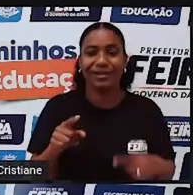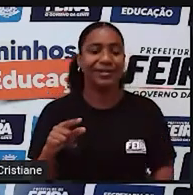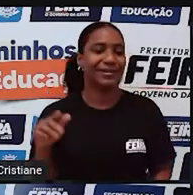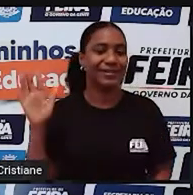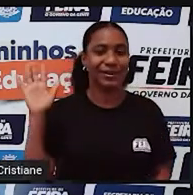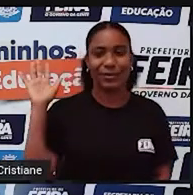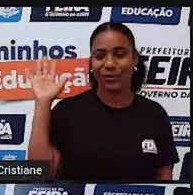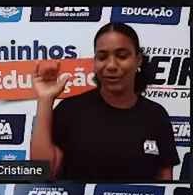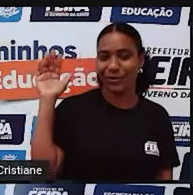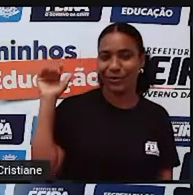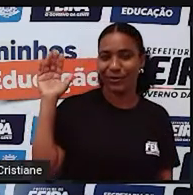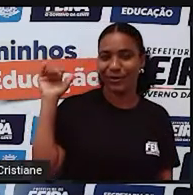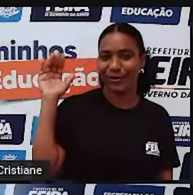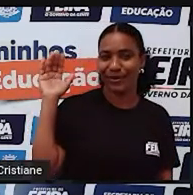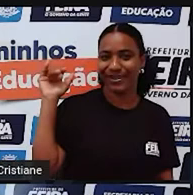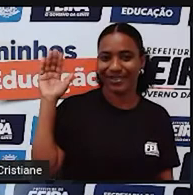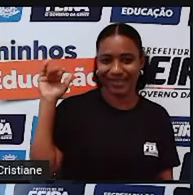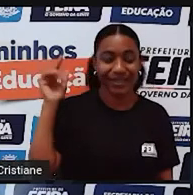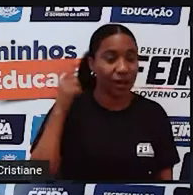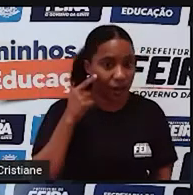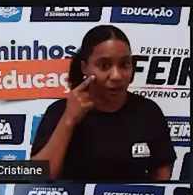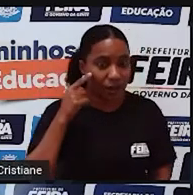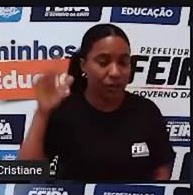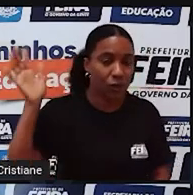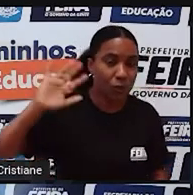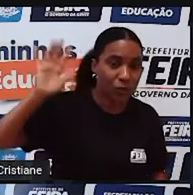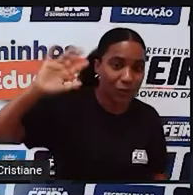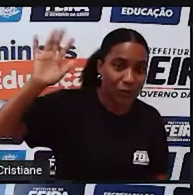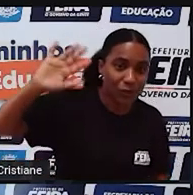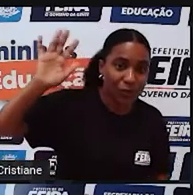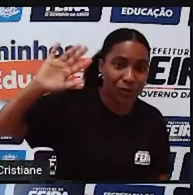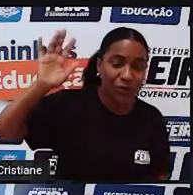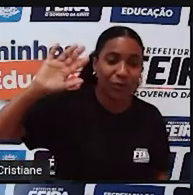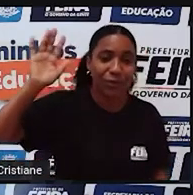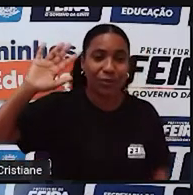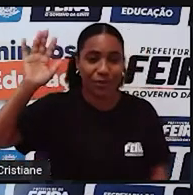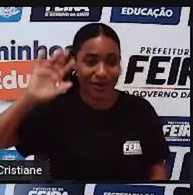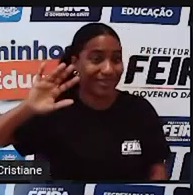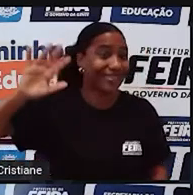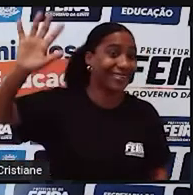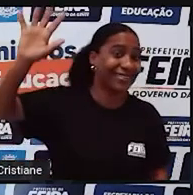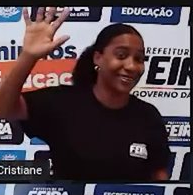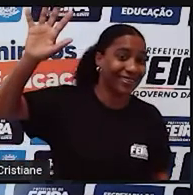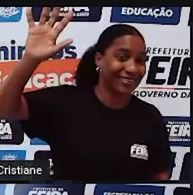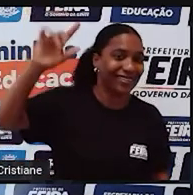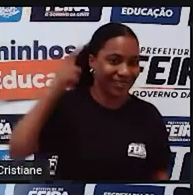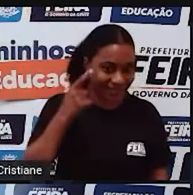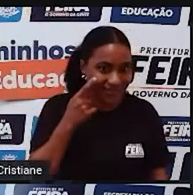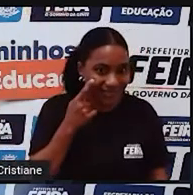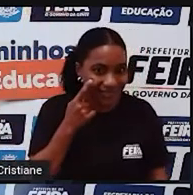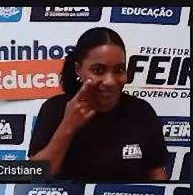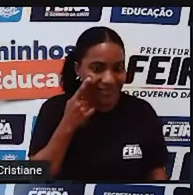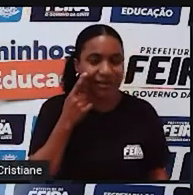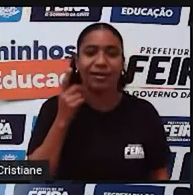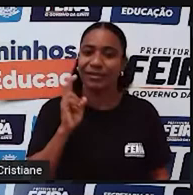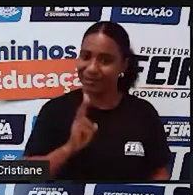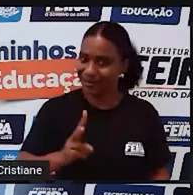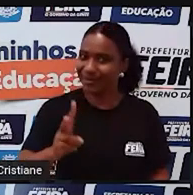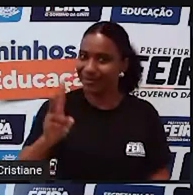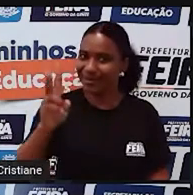é muito comum. A gente já utilizava antes, mas hoje ele é mais utilizado ainda.